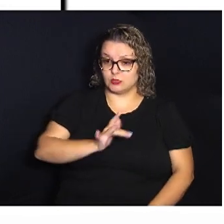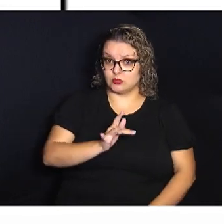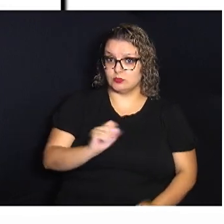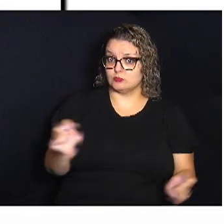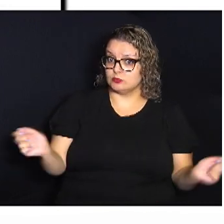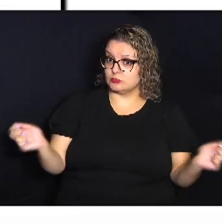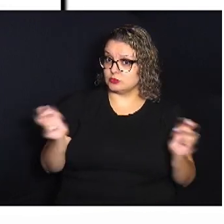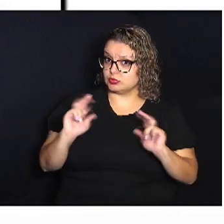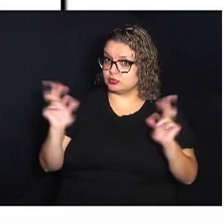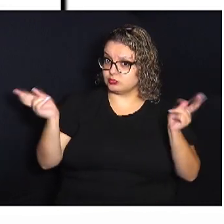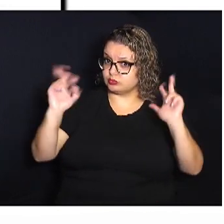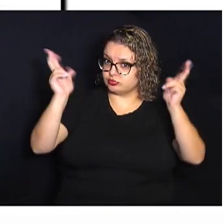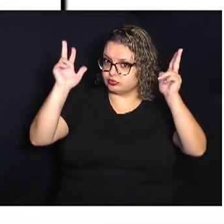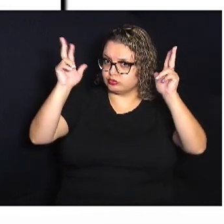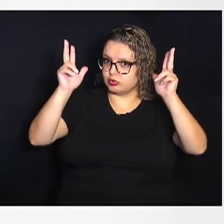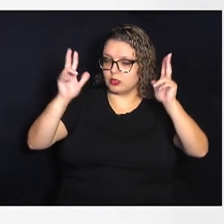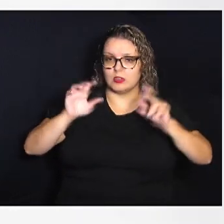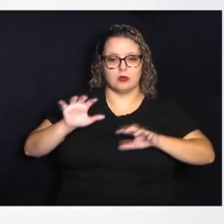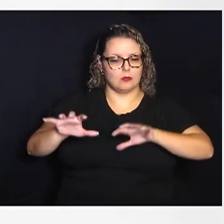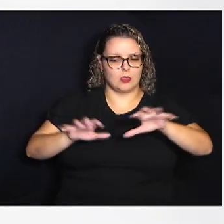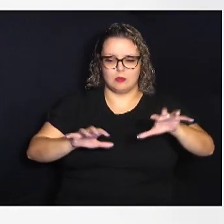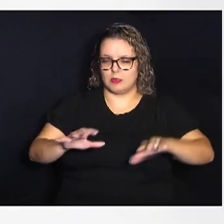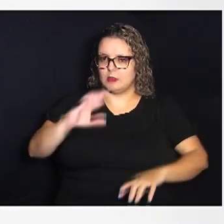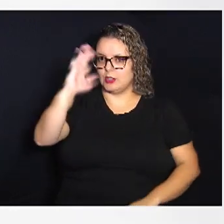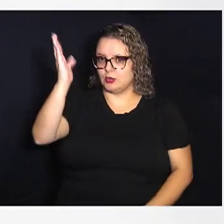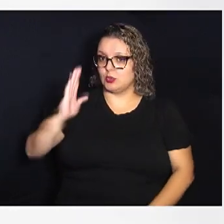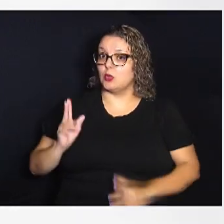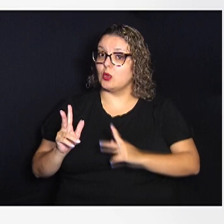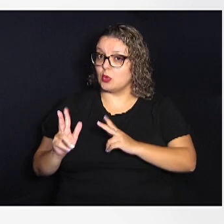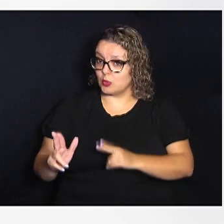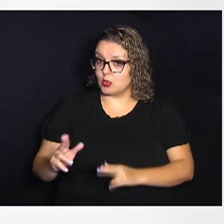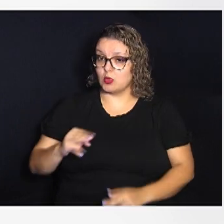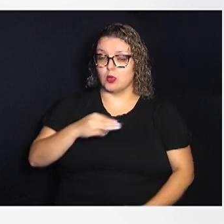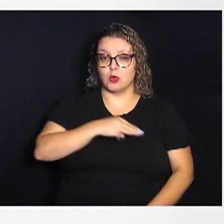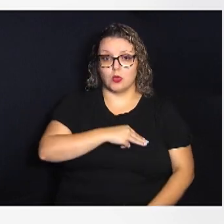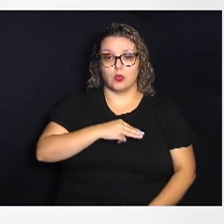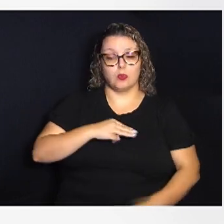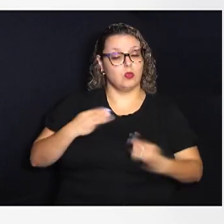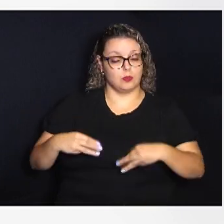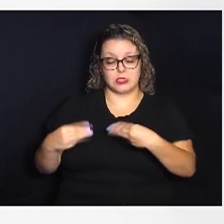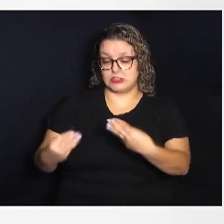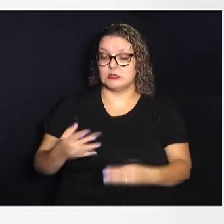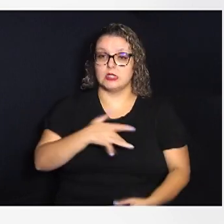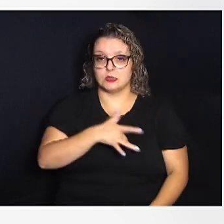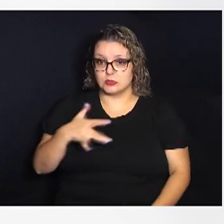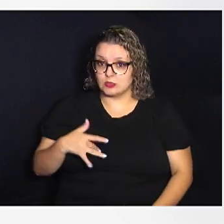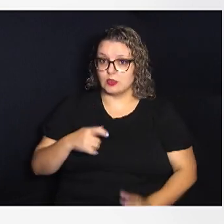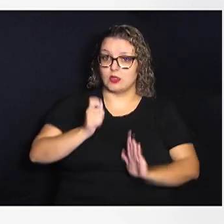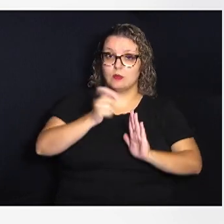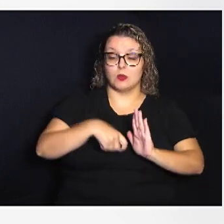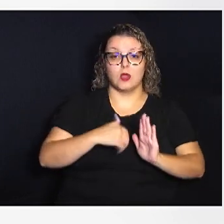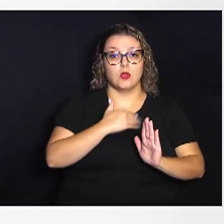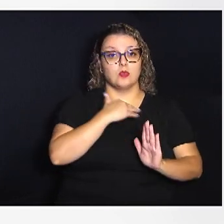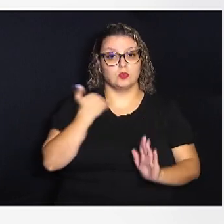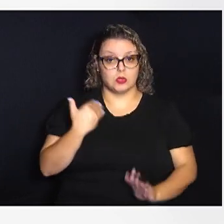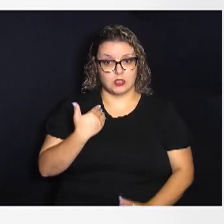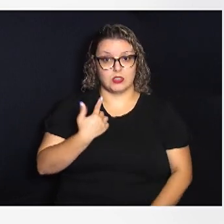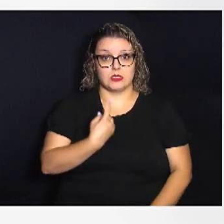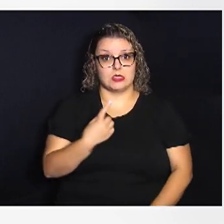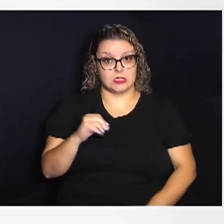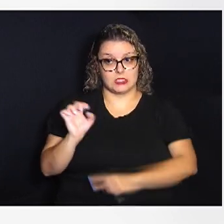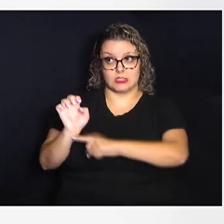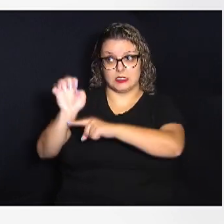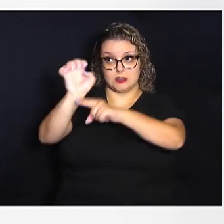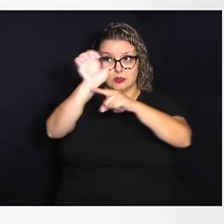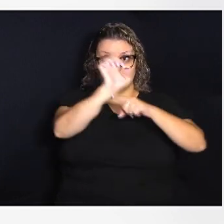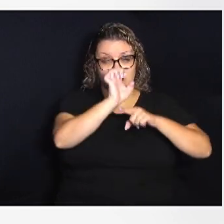em diversas partes do Brasil. De acordo com o Ministério da Saúde, foram registradas mortes em 10 estados